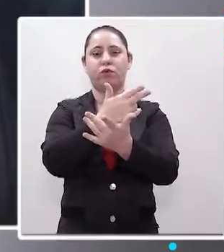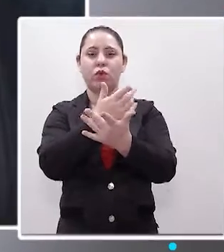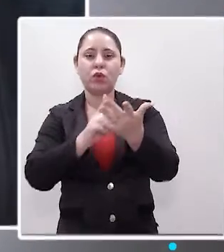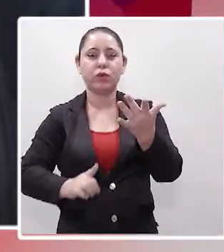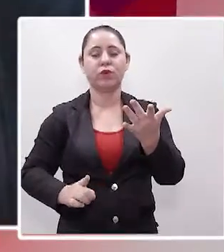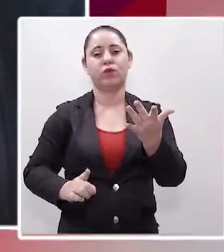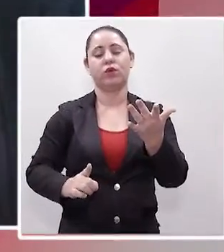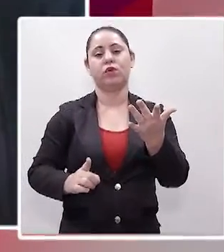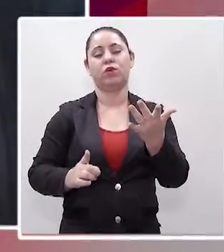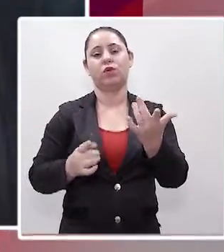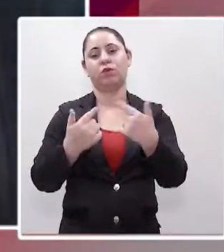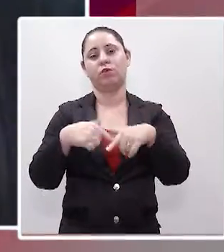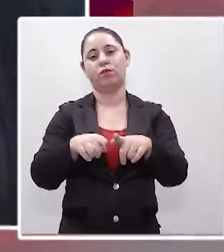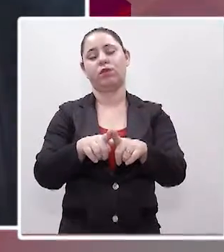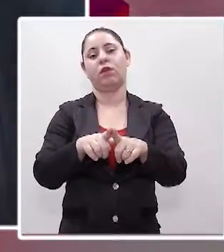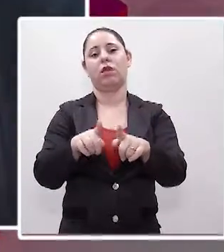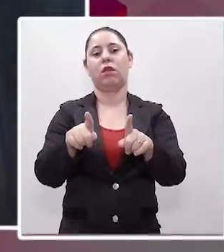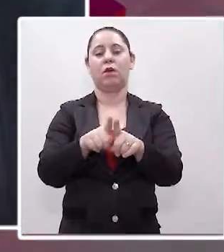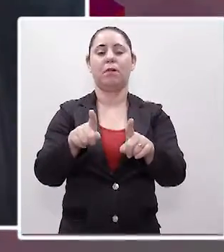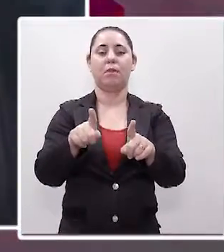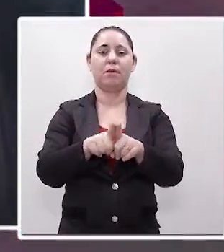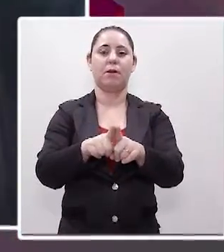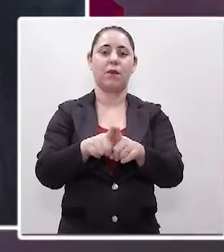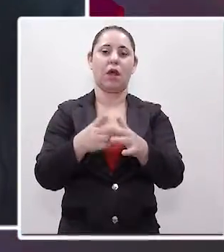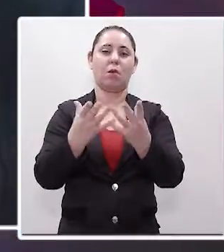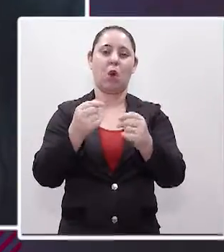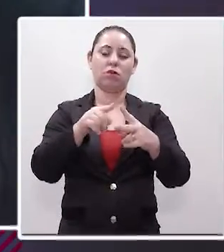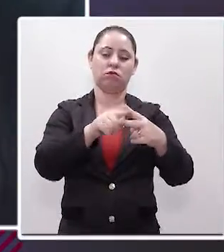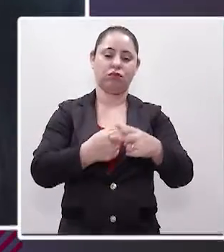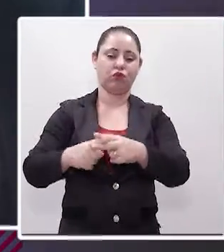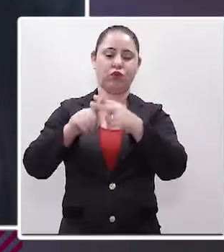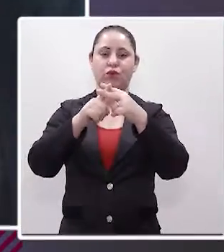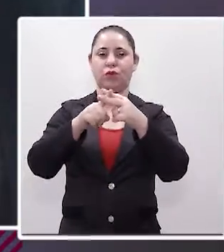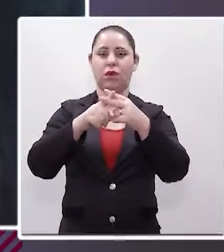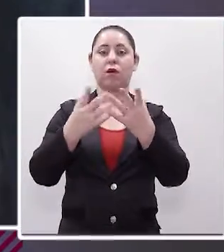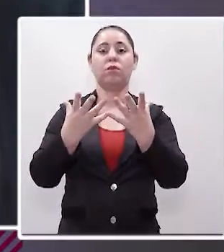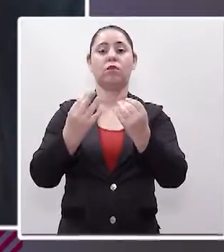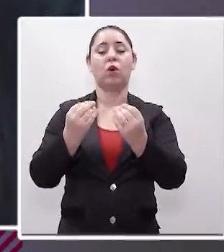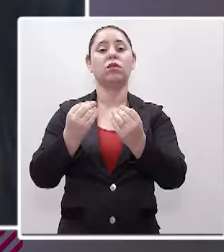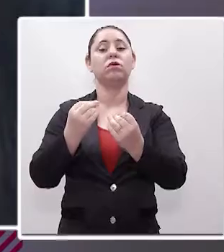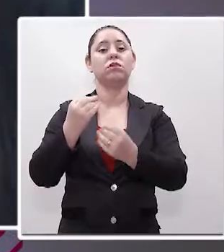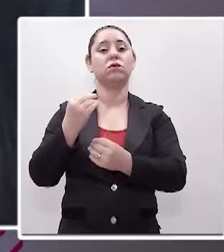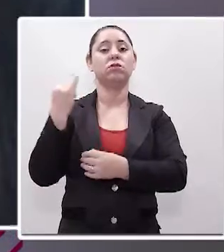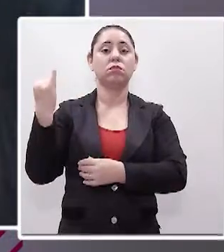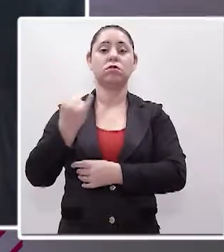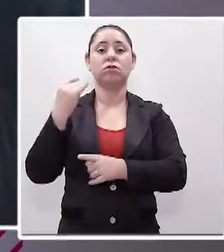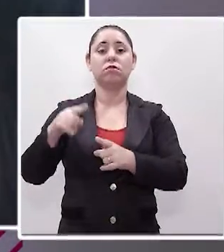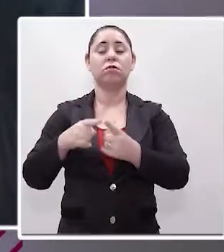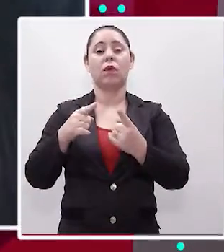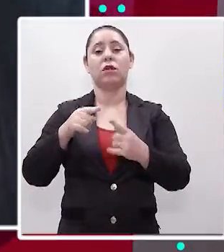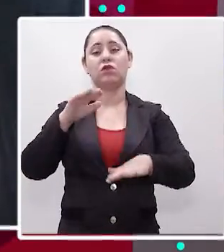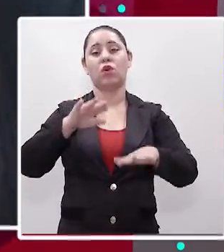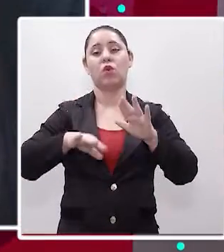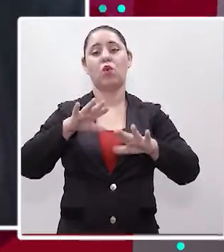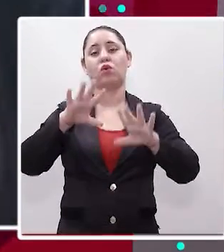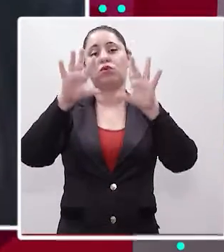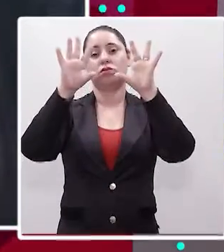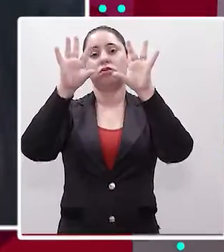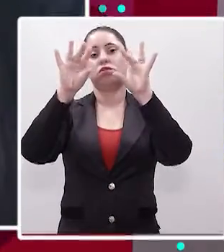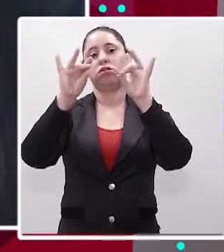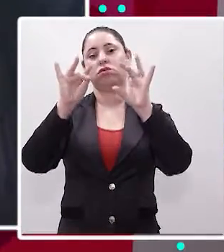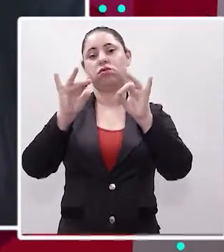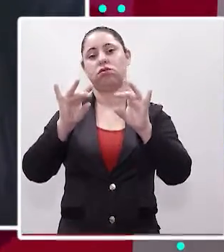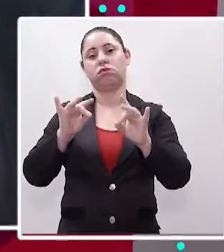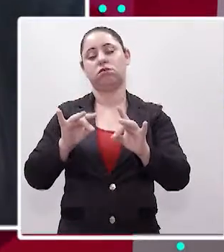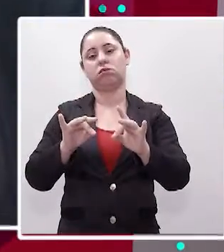desenvolverem documentos colaborativos, né, a gente vê aí uma série de ferramentas que são muito interessantes, mas que, em